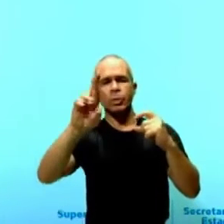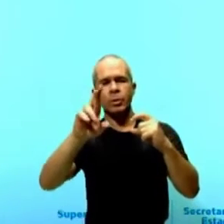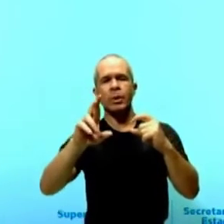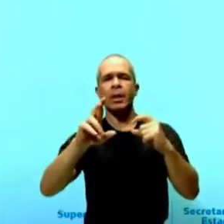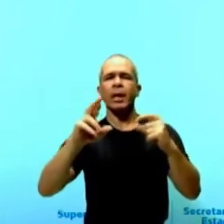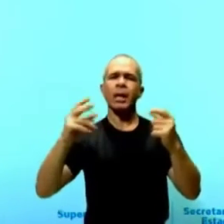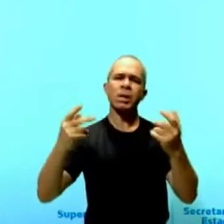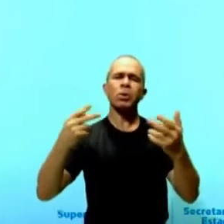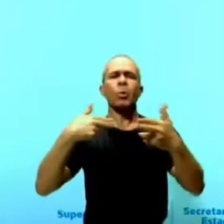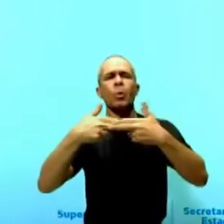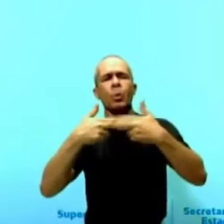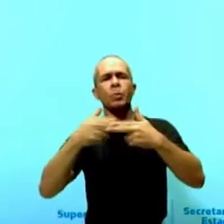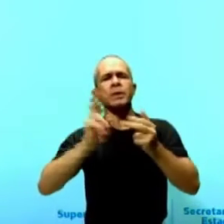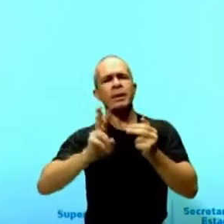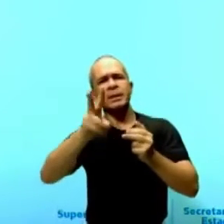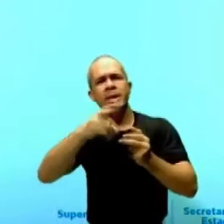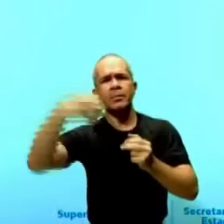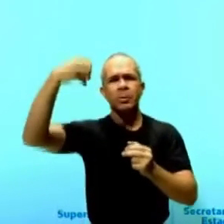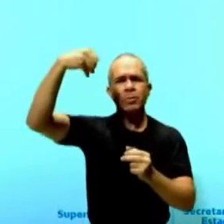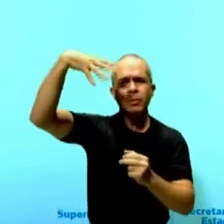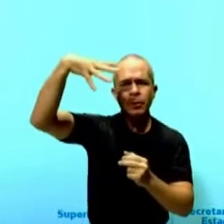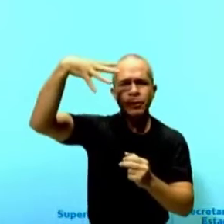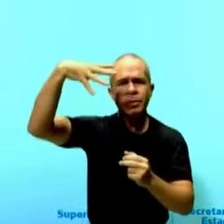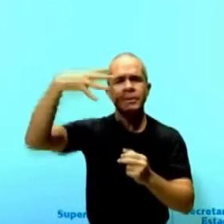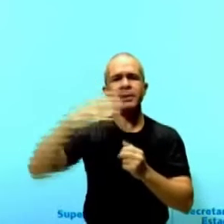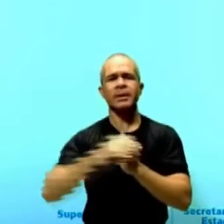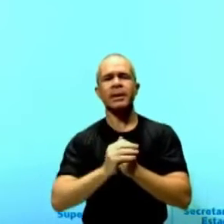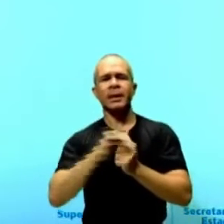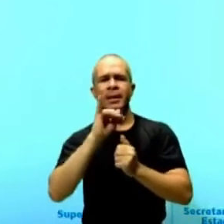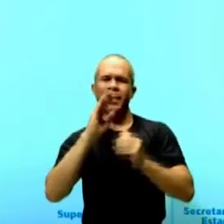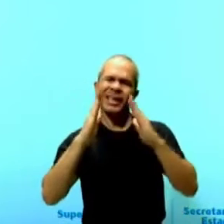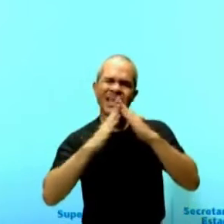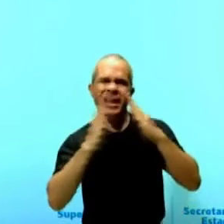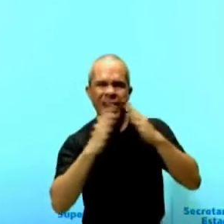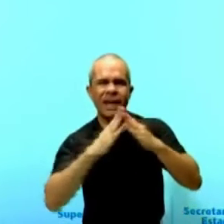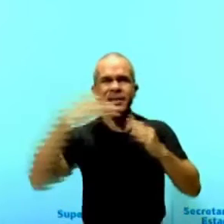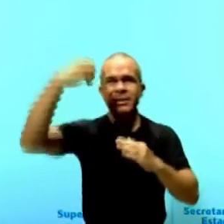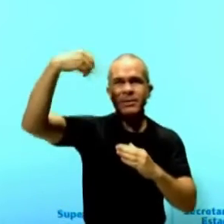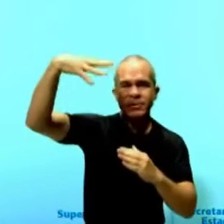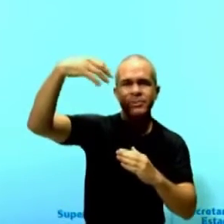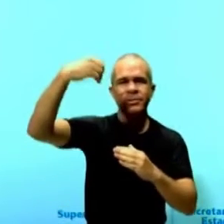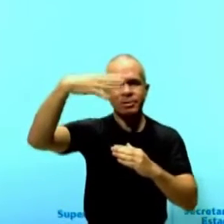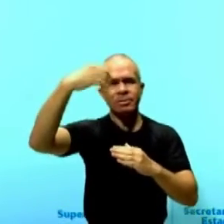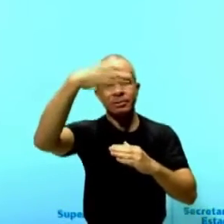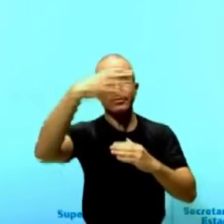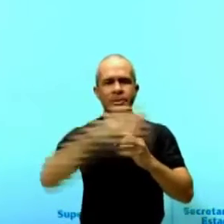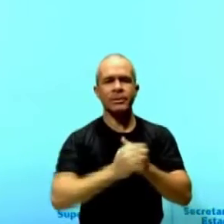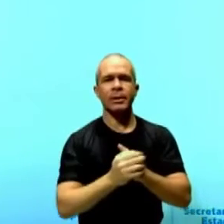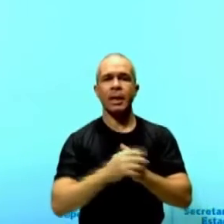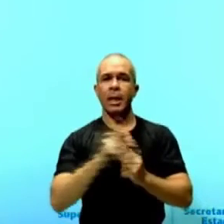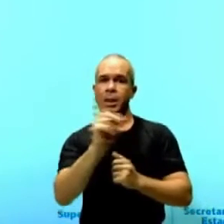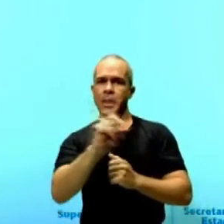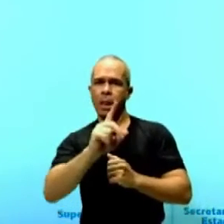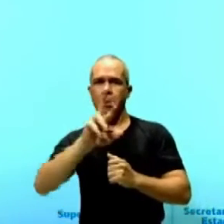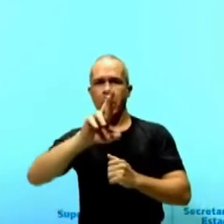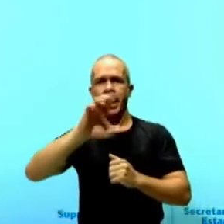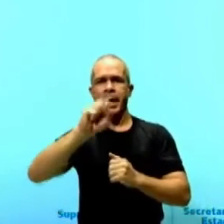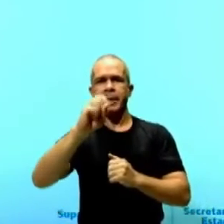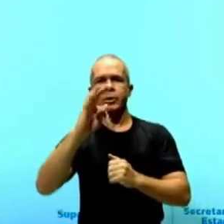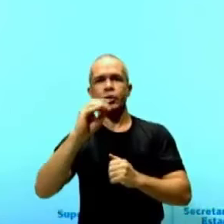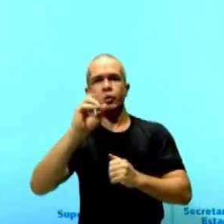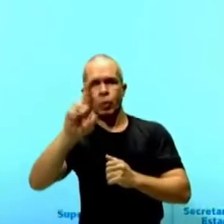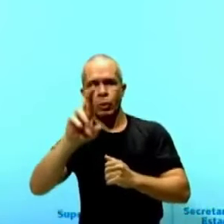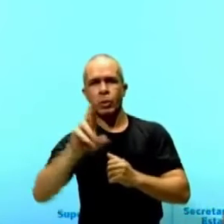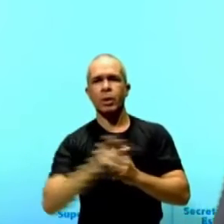é a lâmpada que hoje a maioria das casas já tem, que é a fluorescente ou a de LED. Não essas não são resistores.